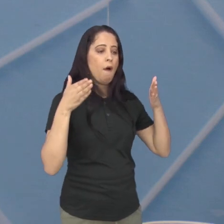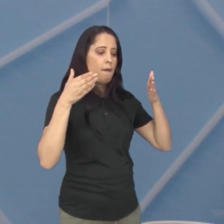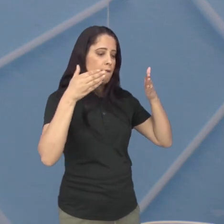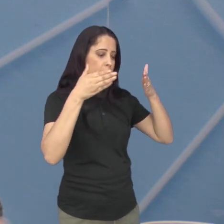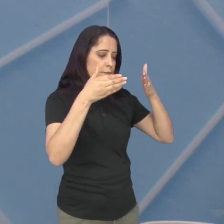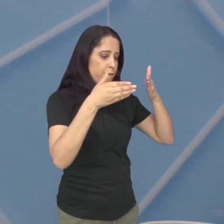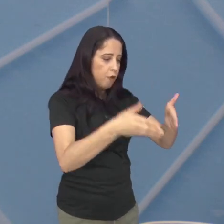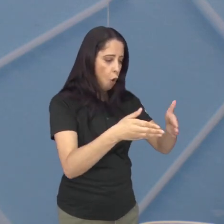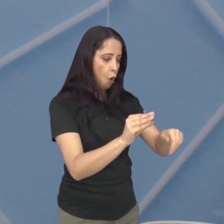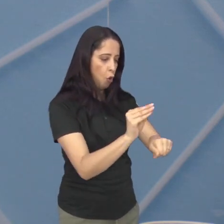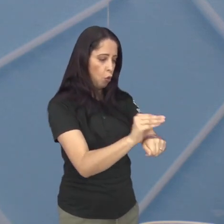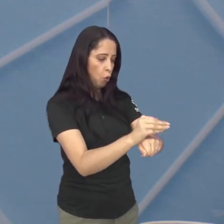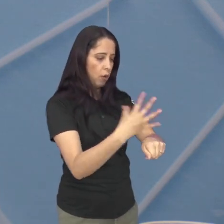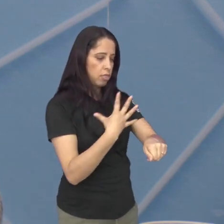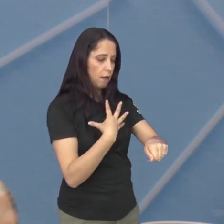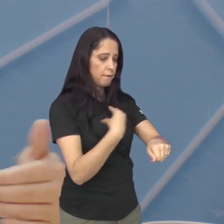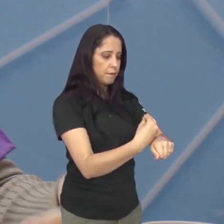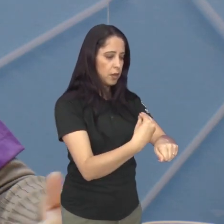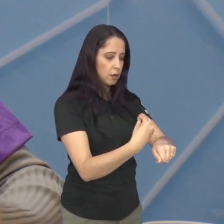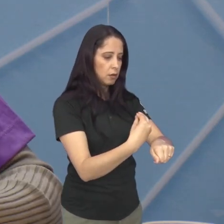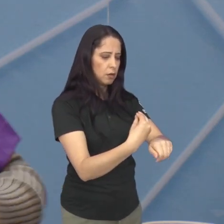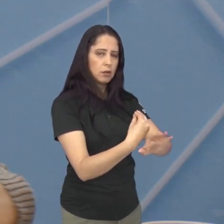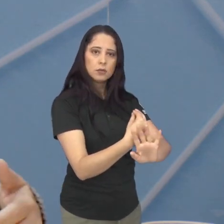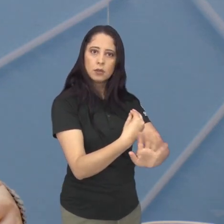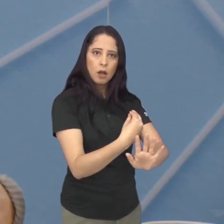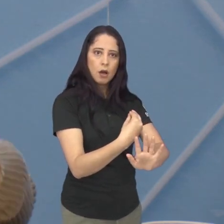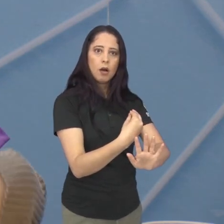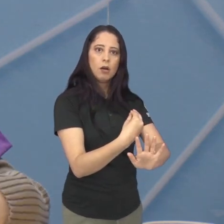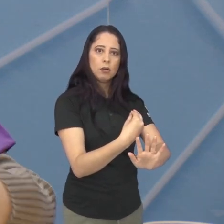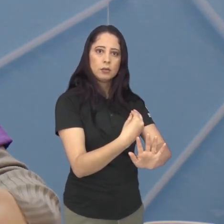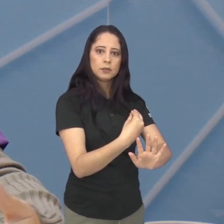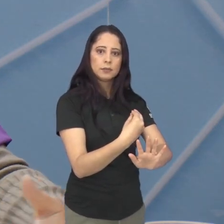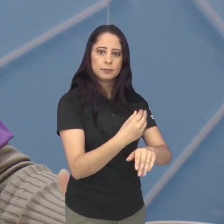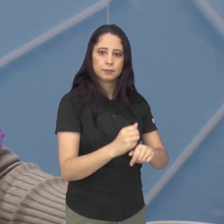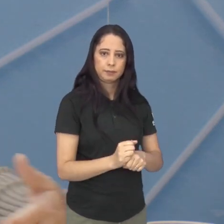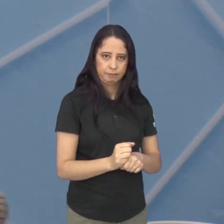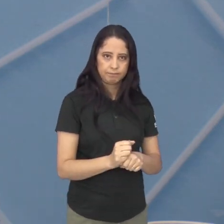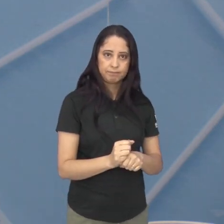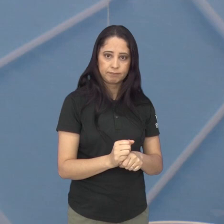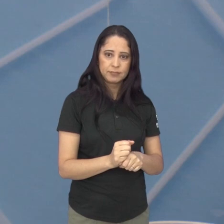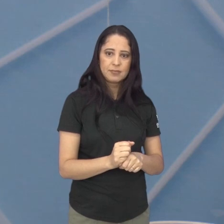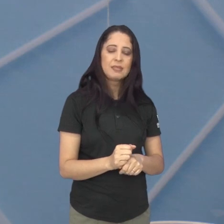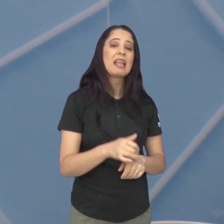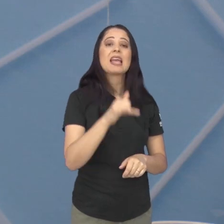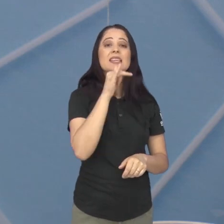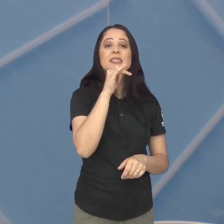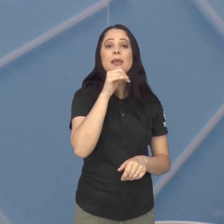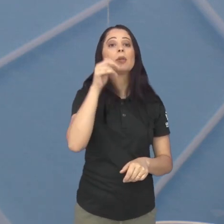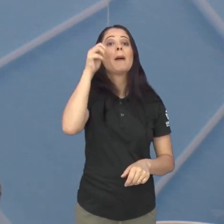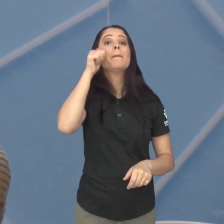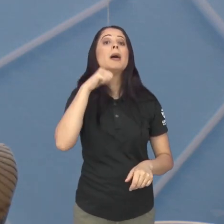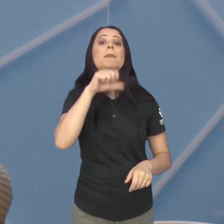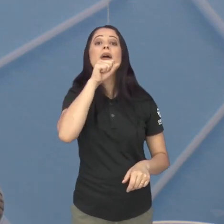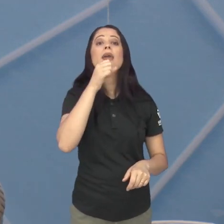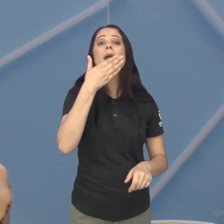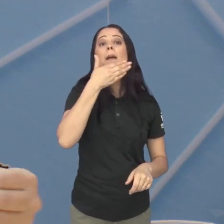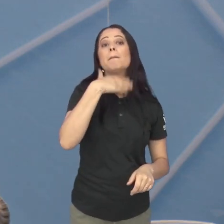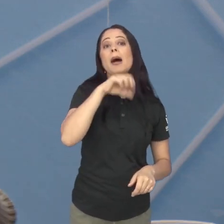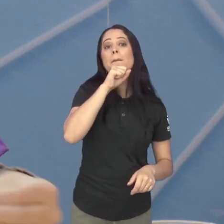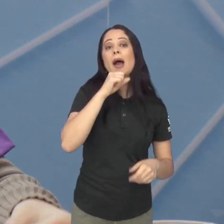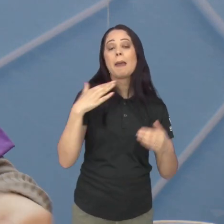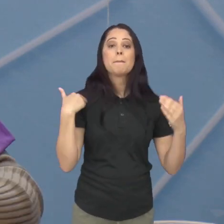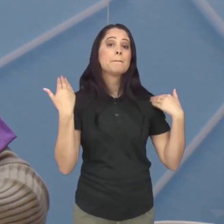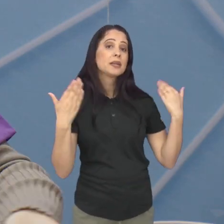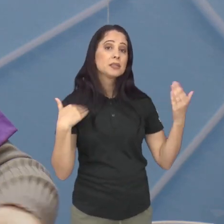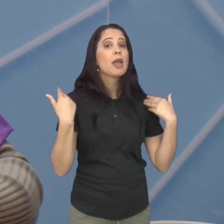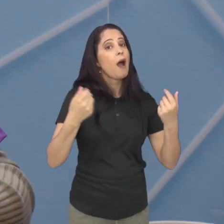que precisa, todo casal precisa. Então, quem vai ficar com as crianças quando vocês quiserem sair? Né? Porque vai